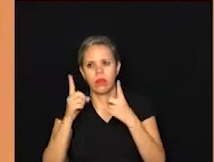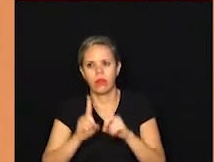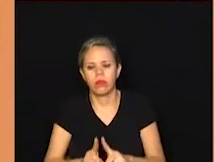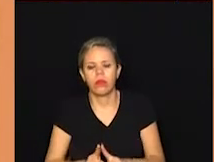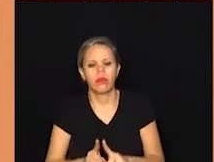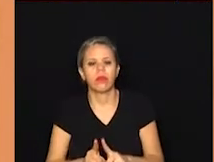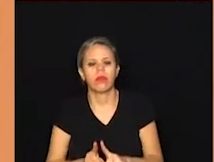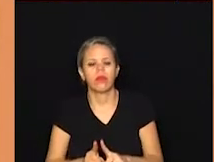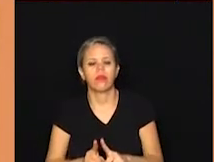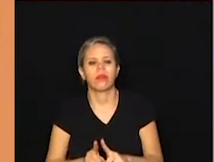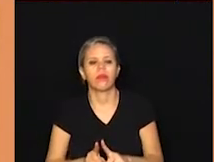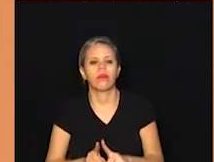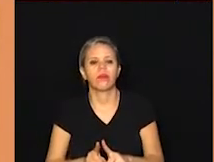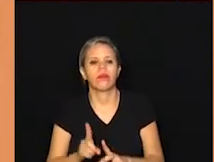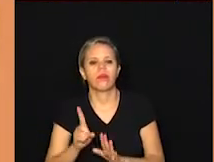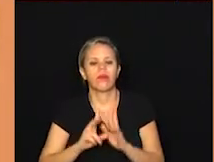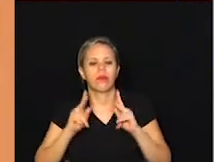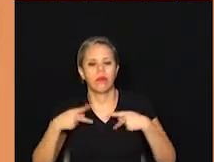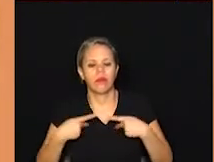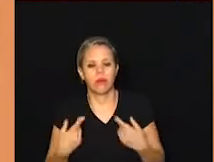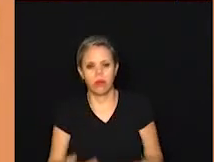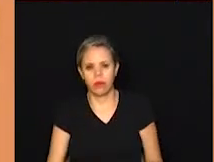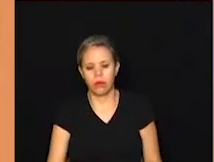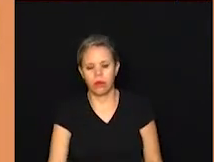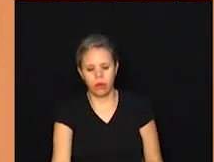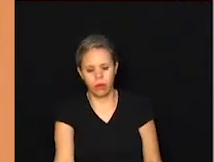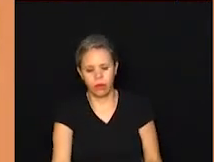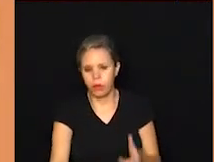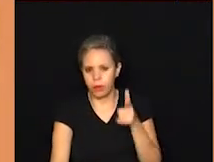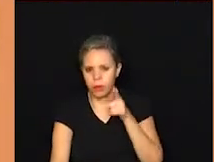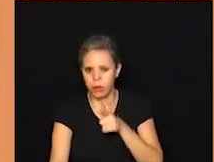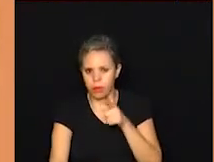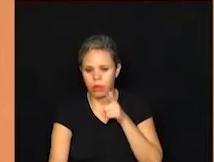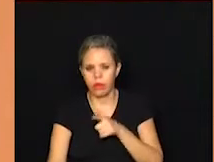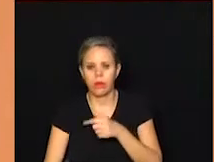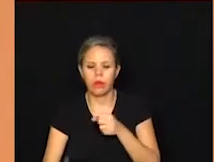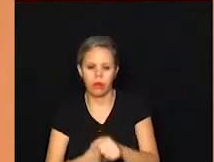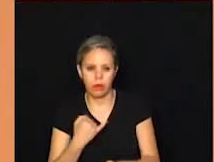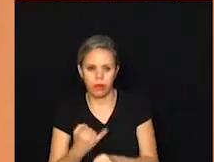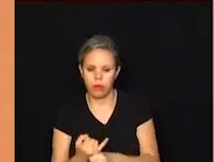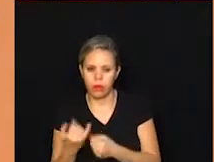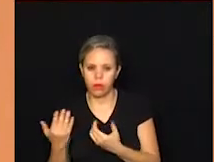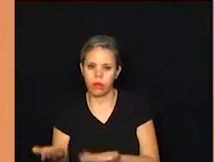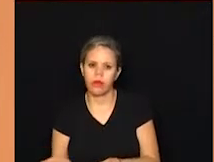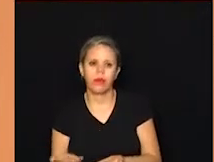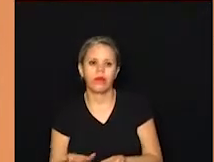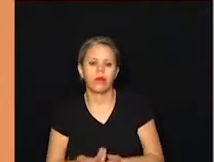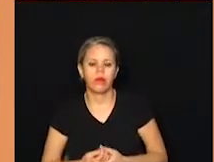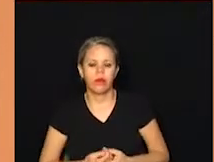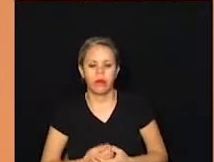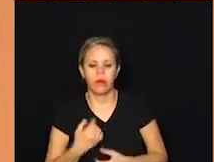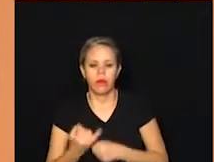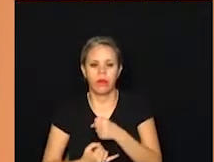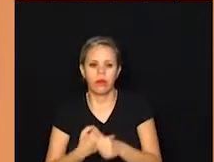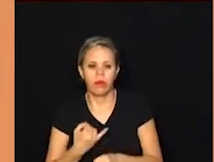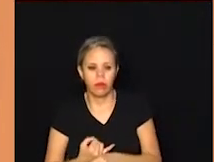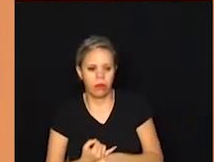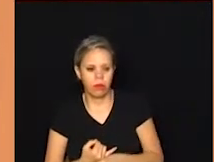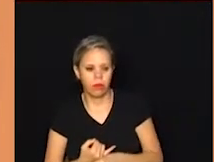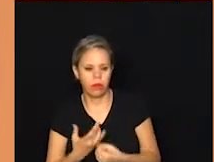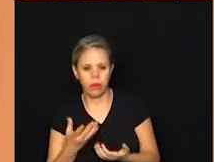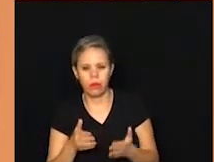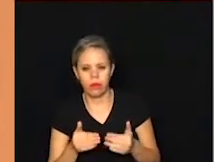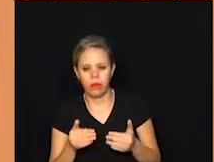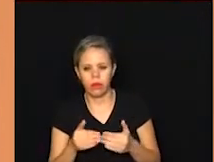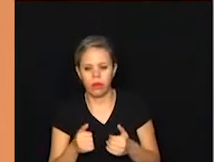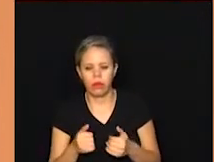física e direitos humanos. Então, ela conseguiu estabilizar a internet dela aqui, né, se adaptar da plataforma. Eu quero pedir para que eu dê